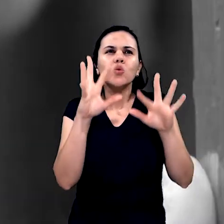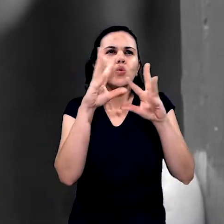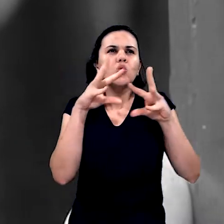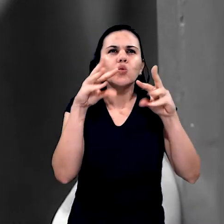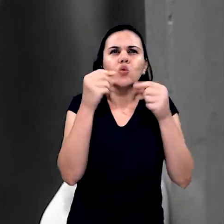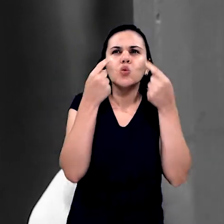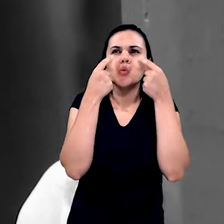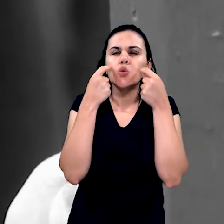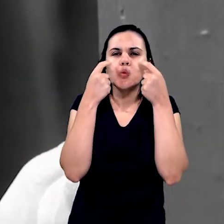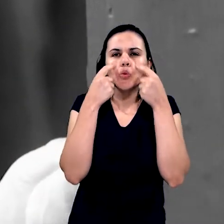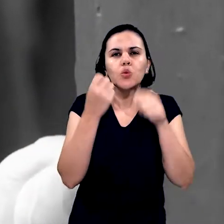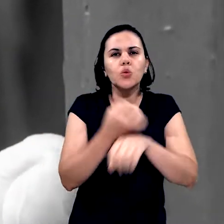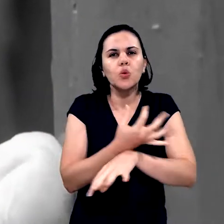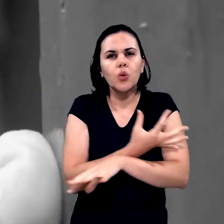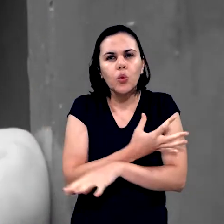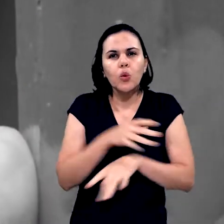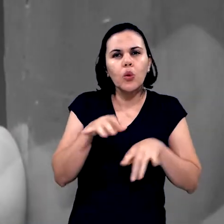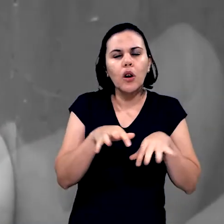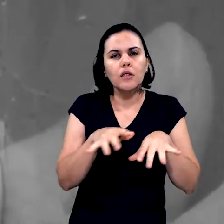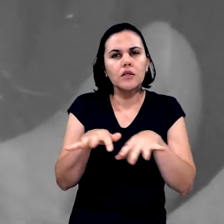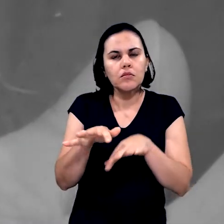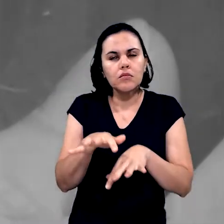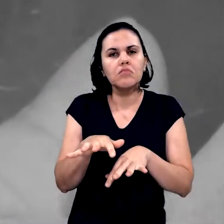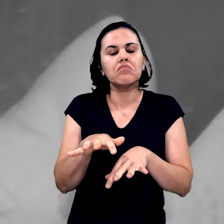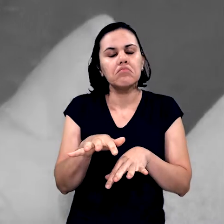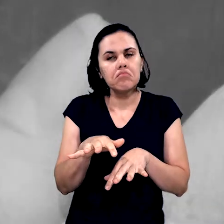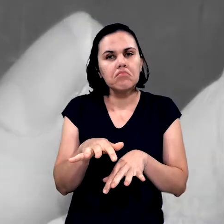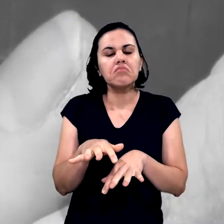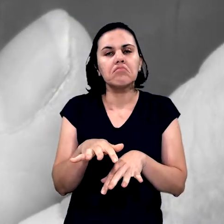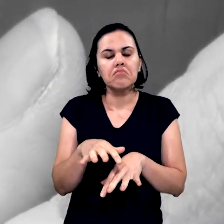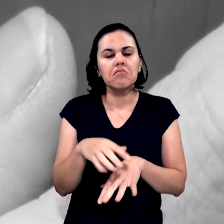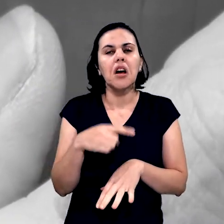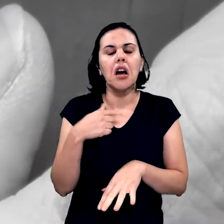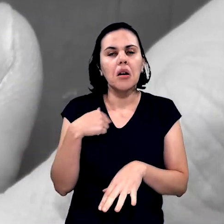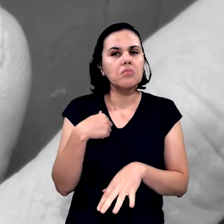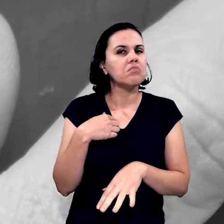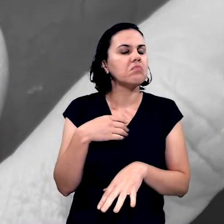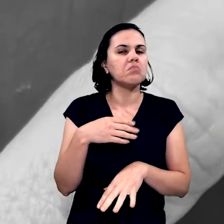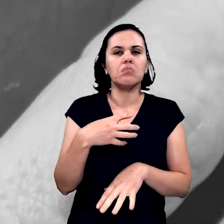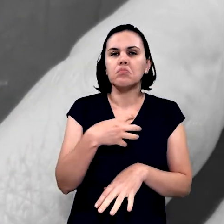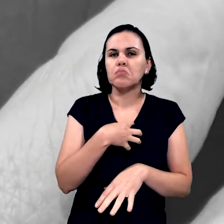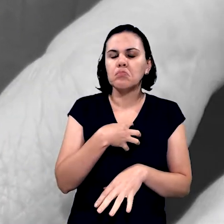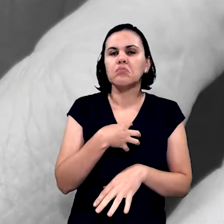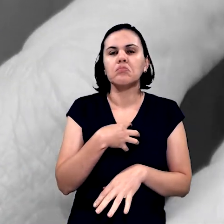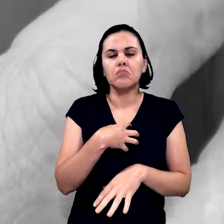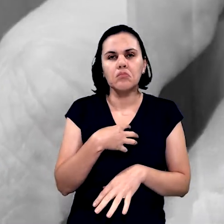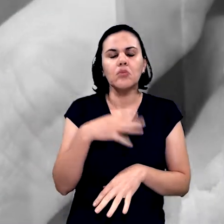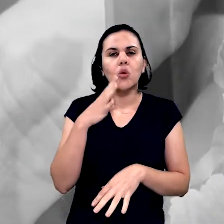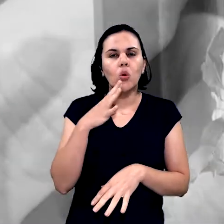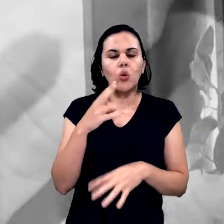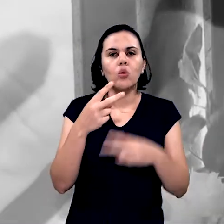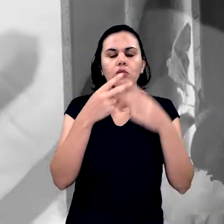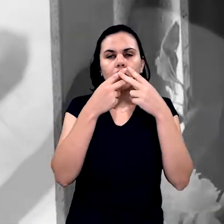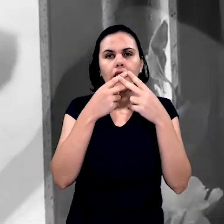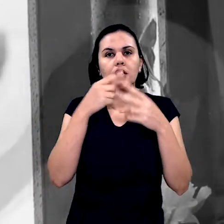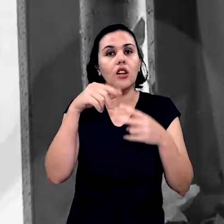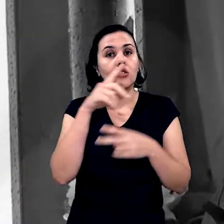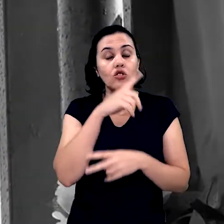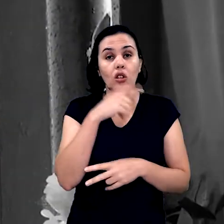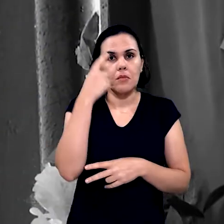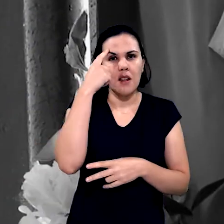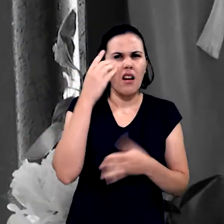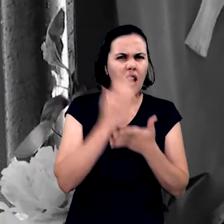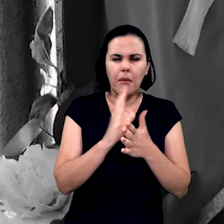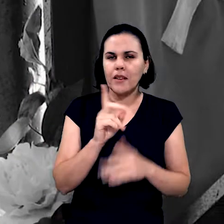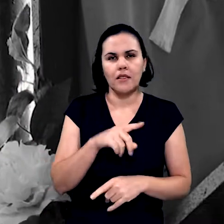divino, chorando durante as procissões e cortejos, é algo, assim, sem dúvida, muito marcante, é algo que a gente não pode deixar